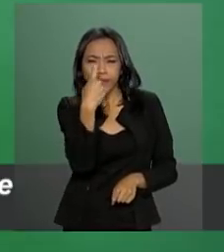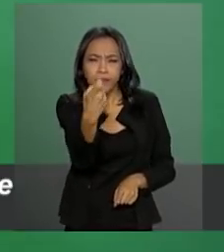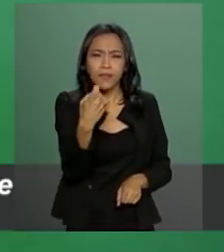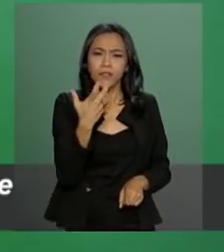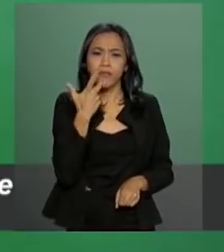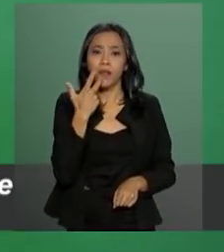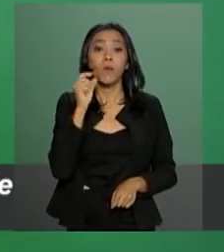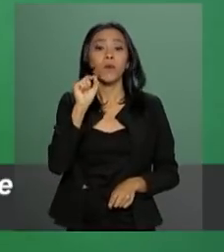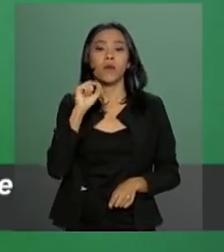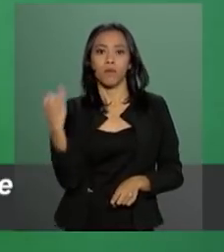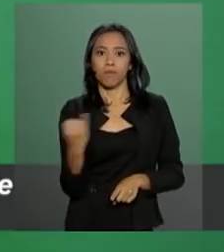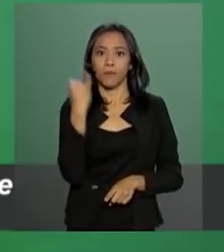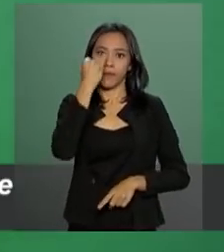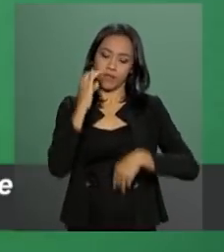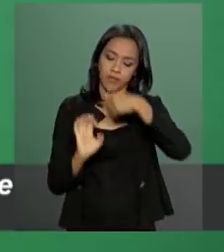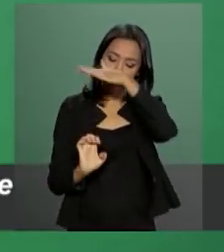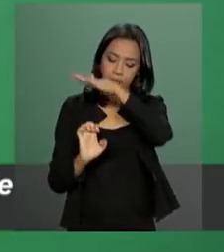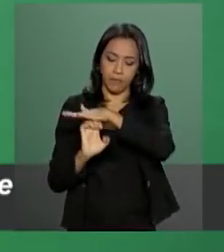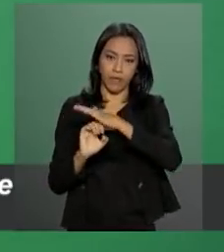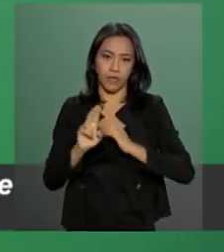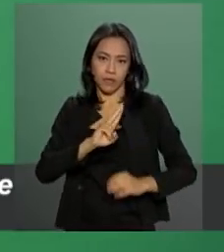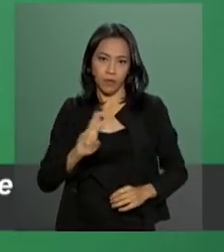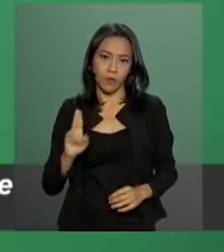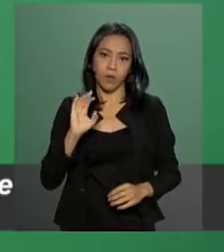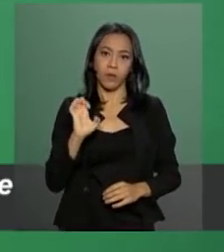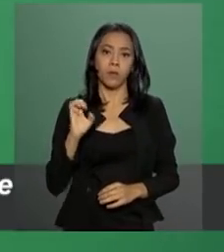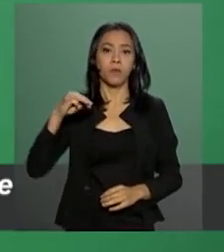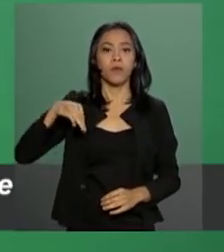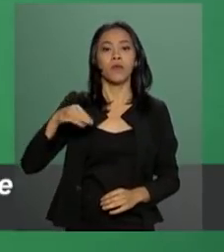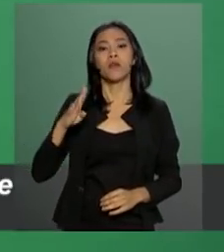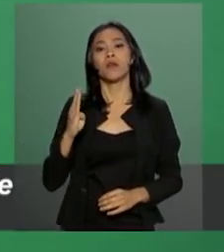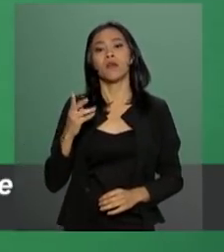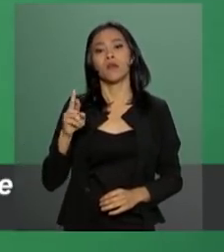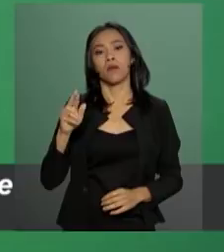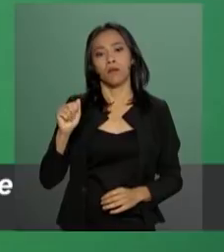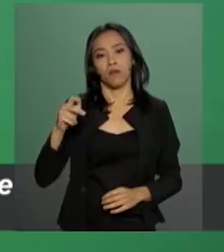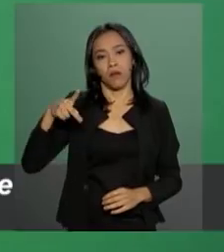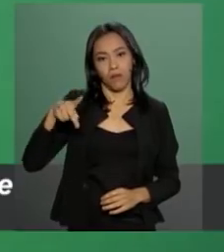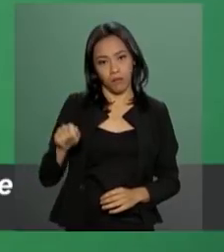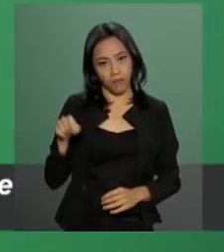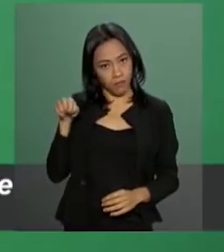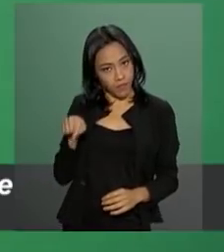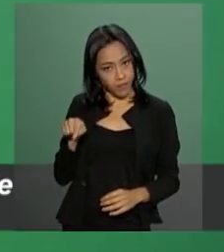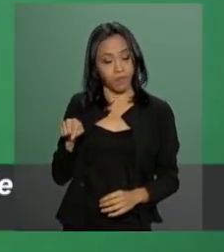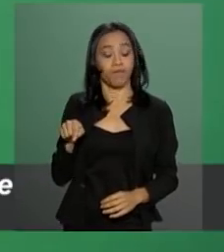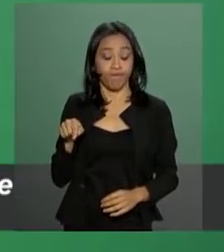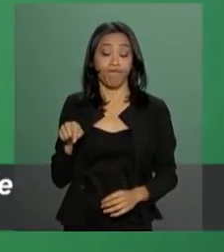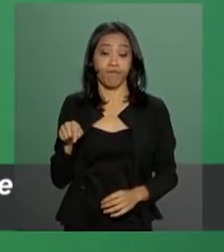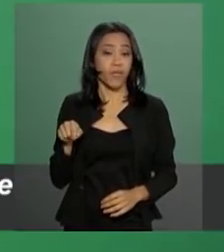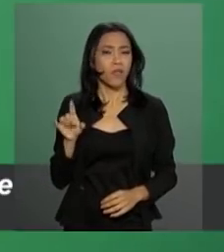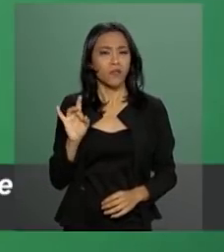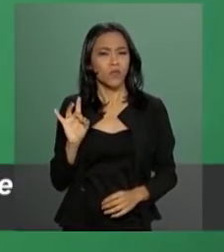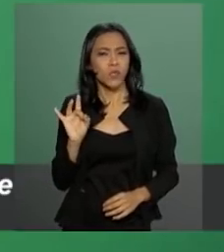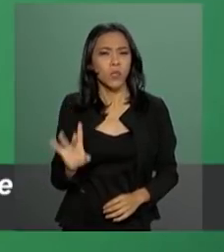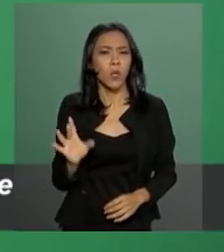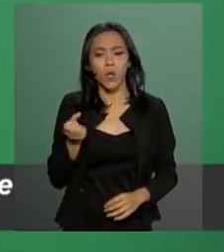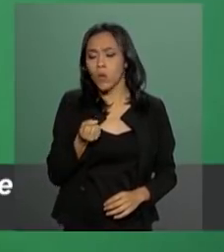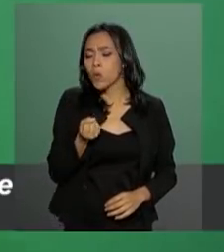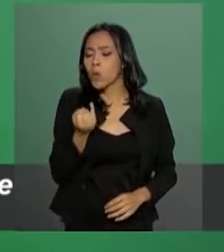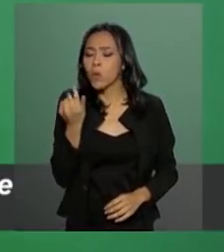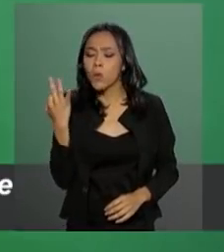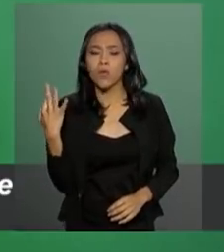e o vejo ministro blairo maggi a importância da embrapa não só pela quantidade das pessoas